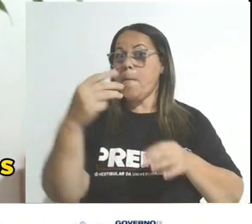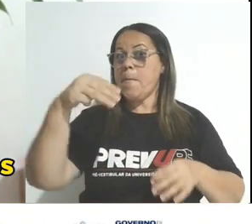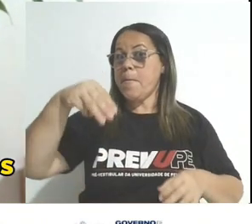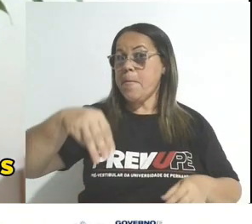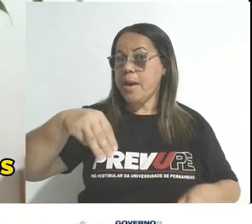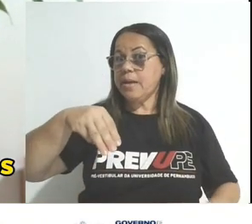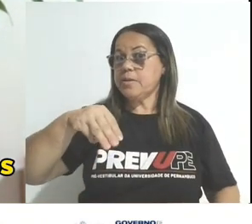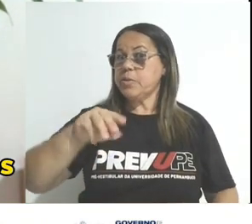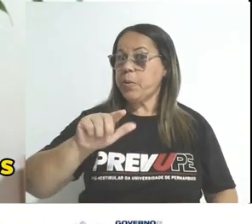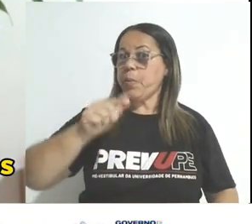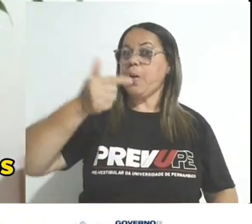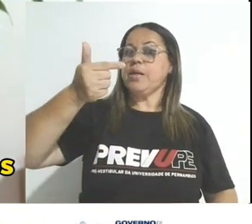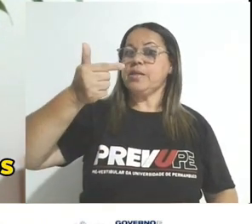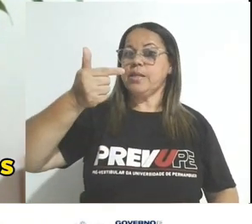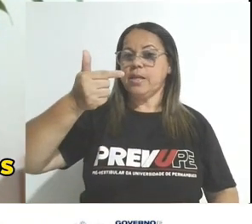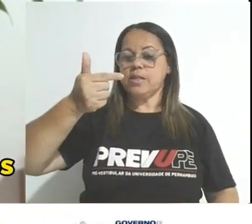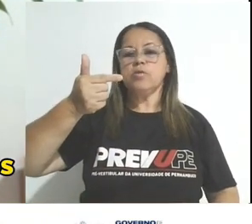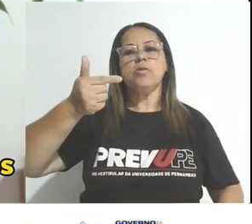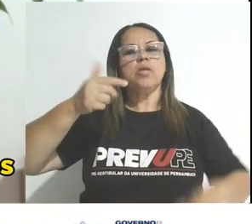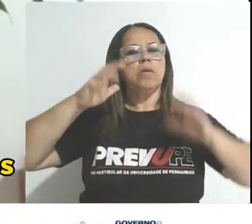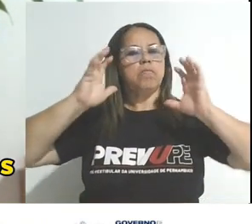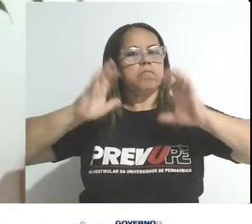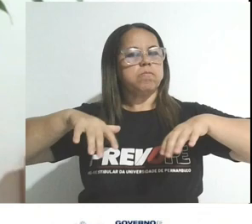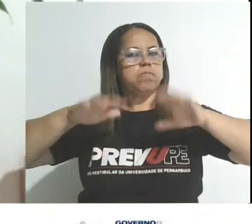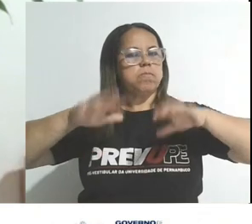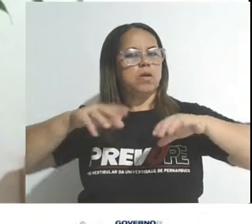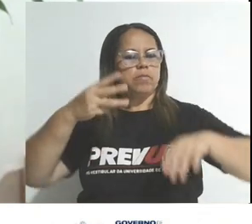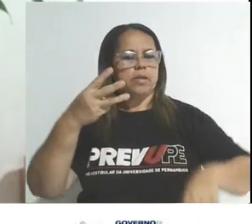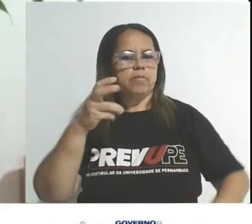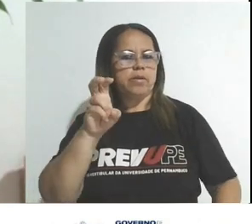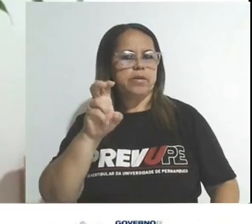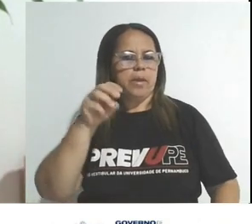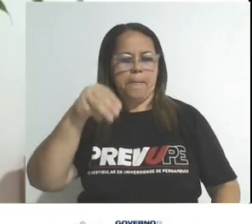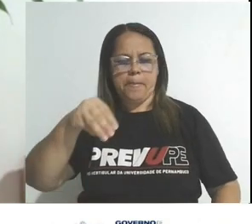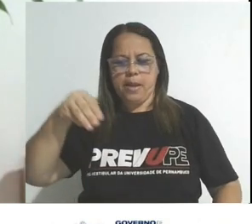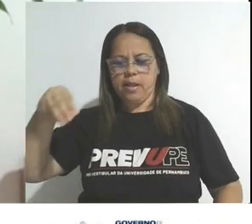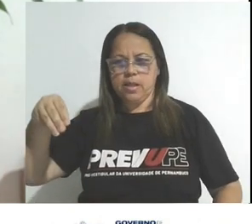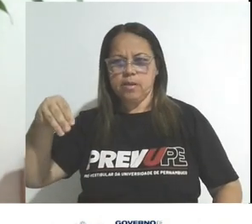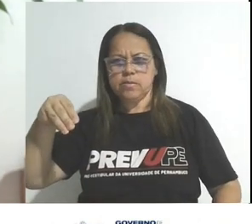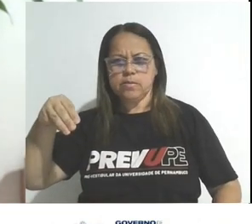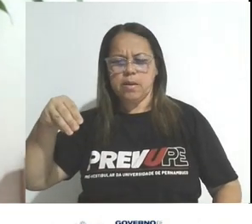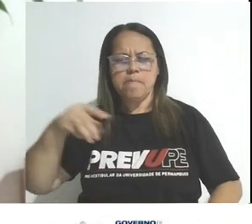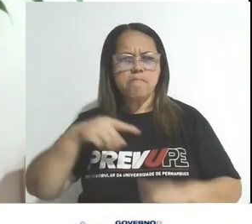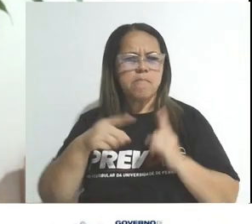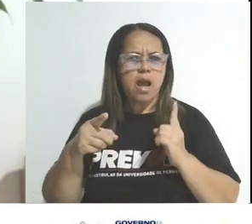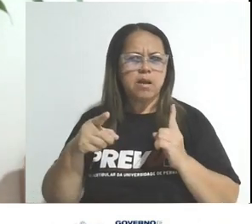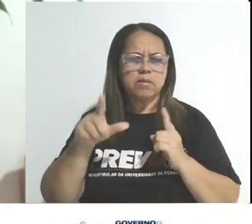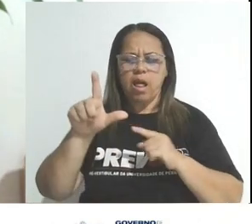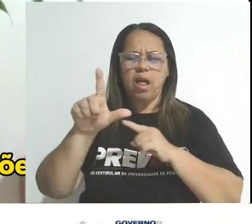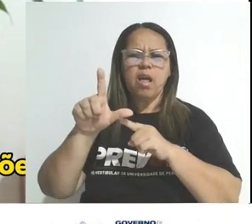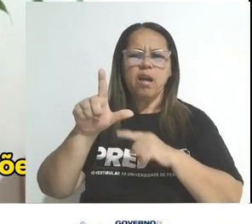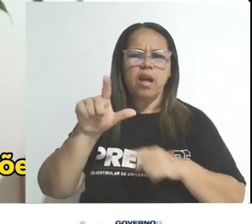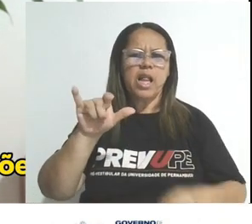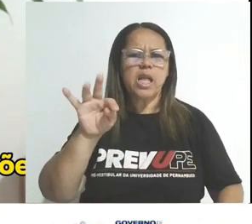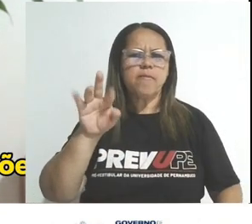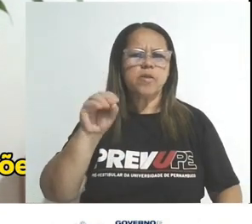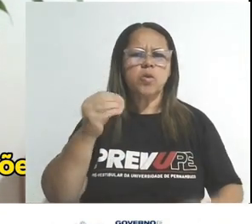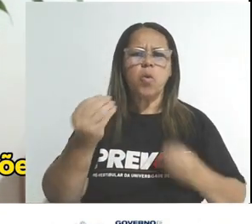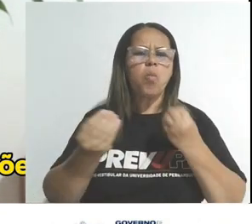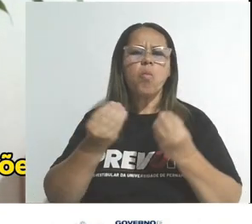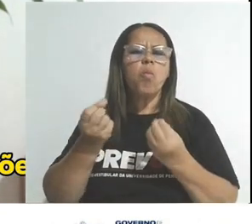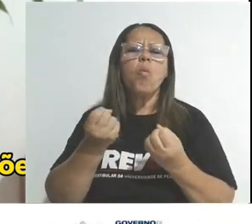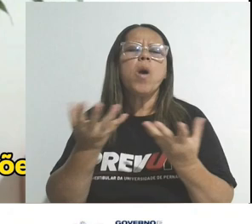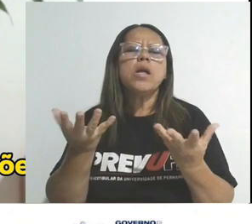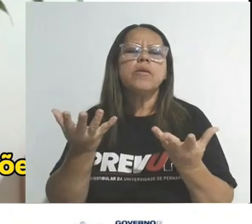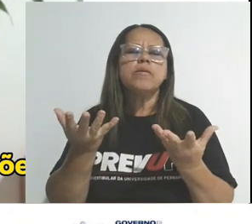quadrado significa que choveu 35 milímetros e que isso representa quanto em litros. Então a gente